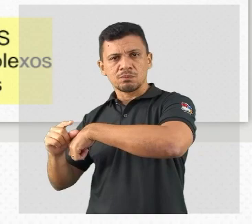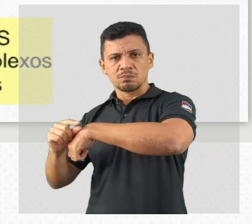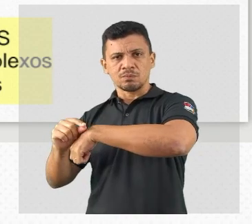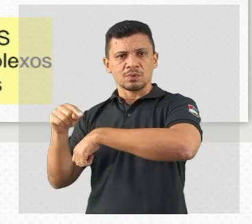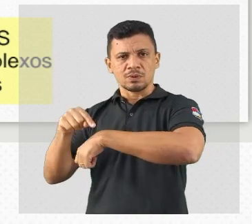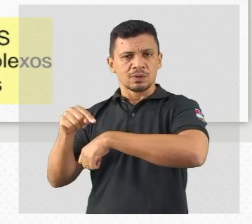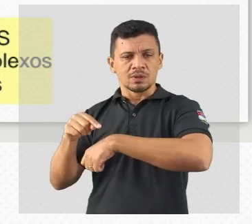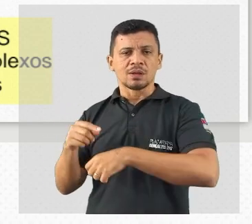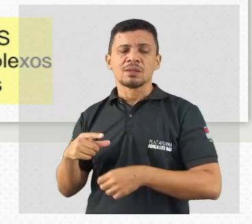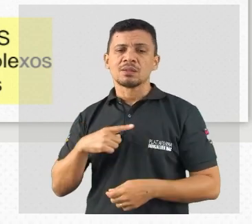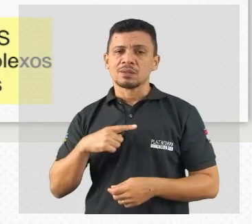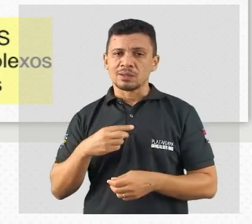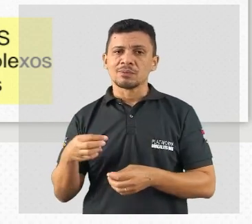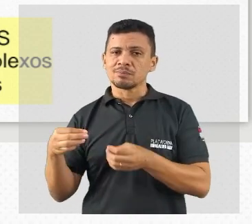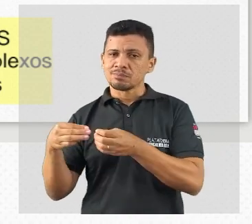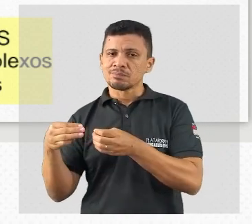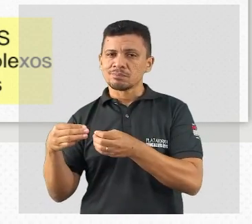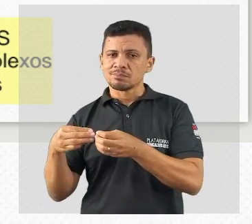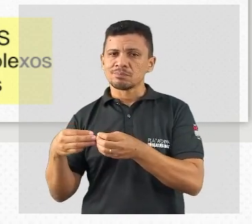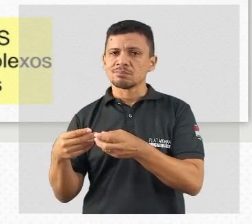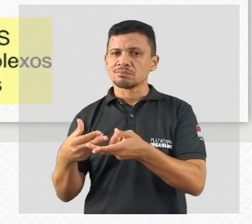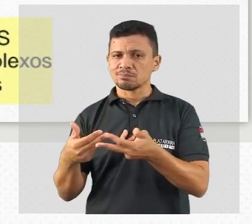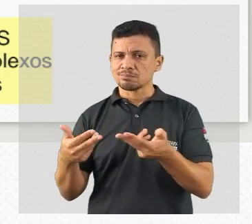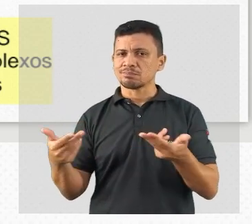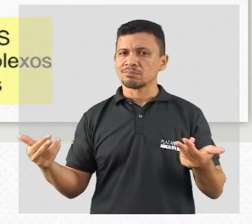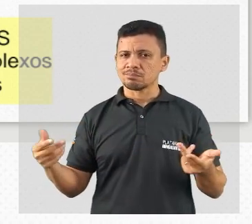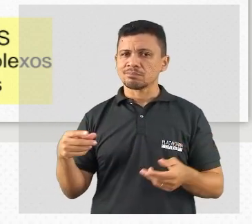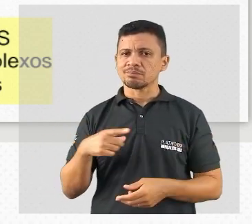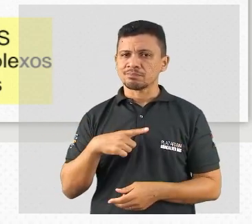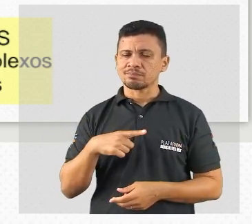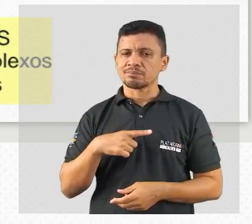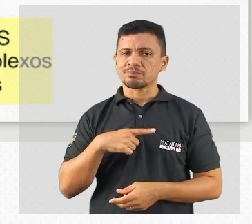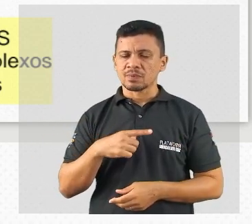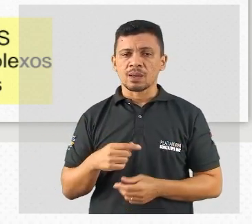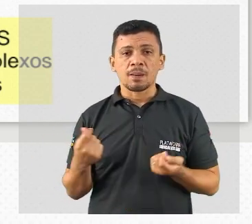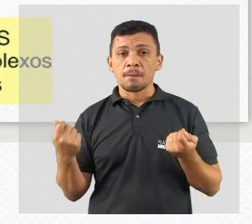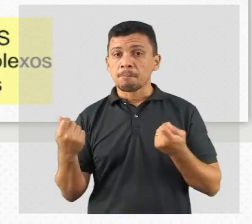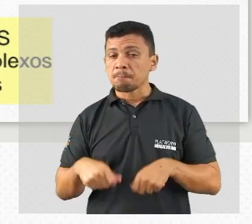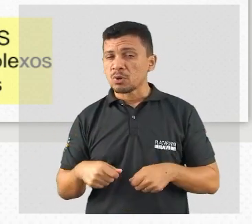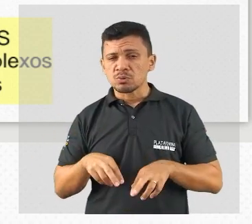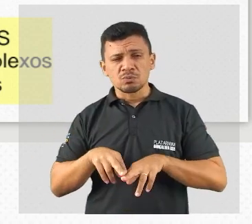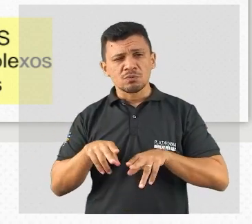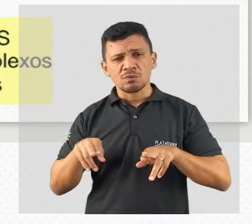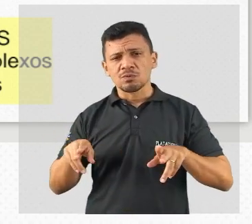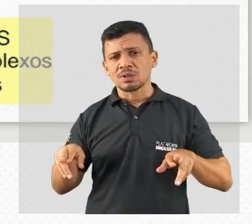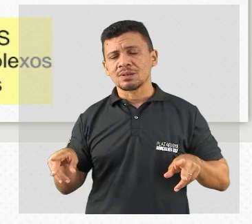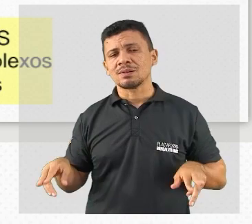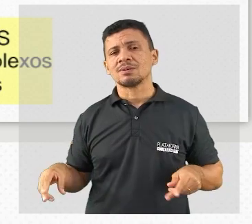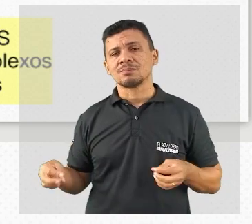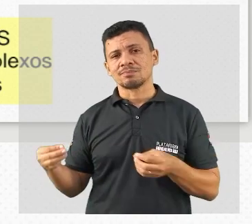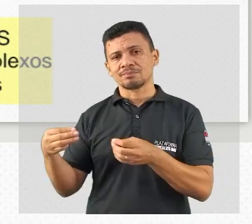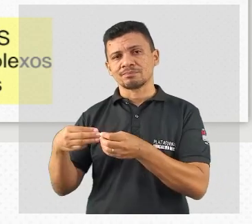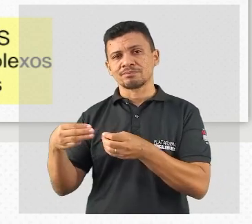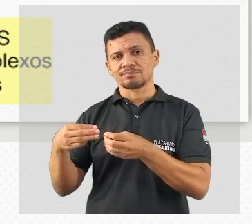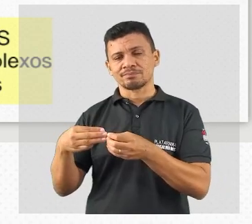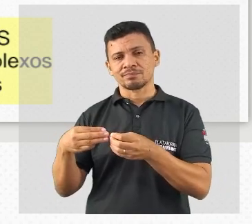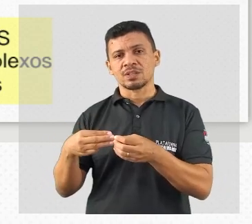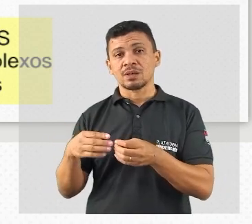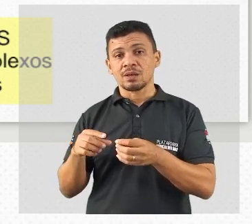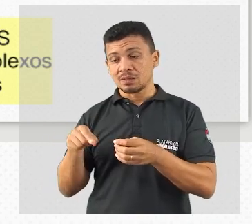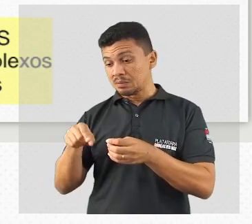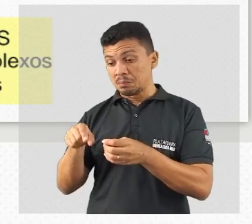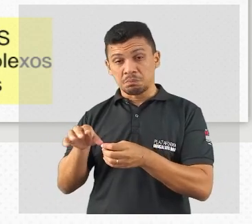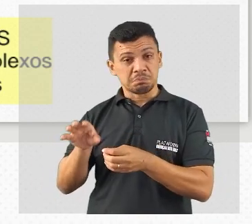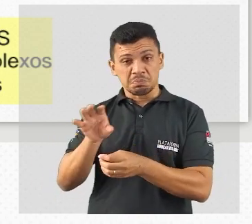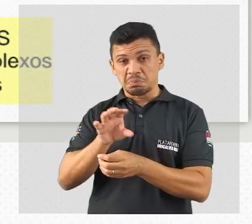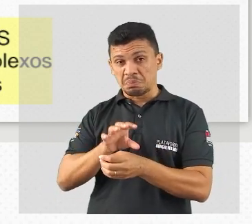seres multicelulares ou seres pluricelulares. São seres que possuem várias células, né? É o aglomerado de